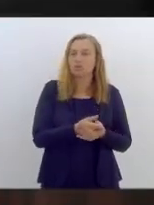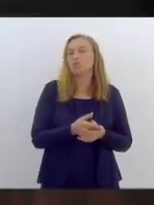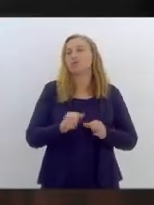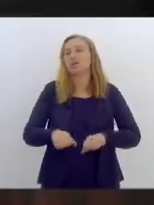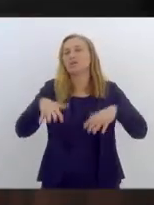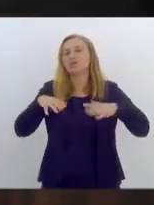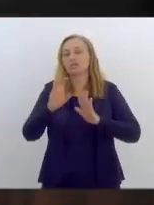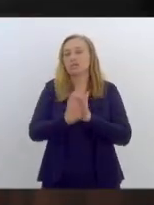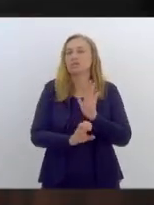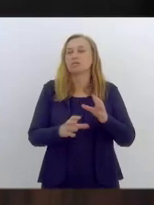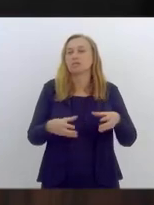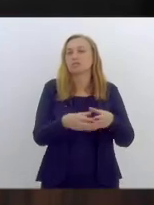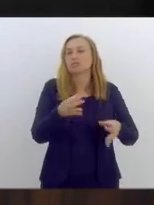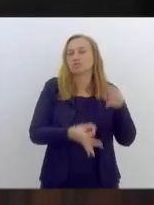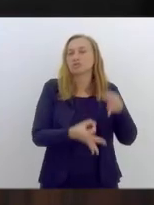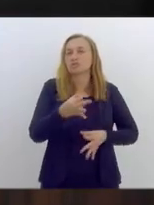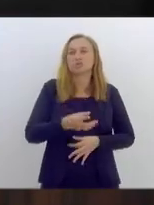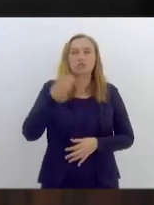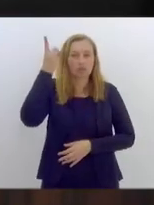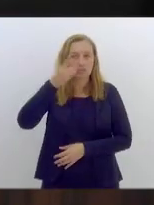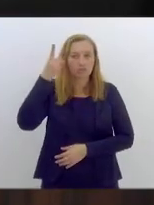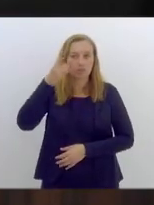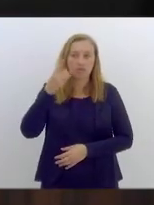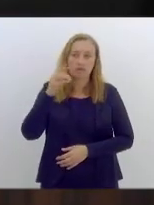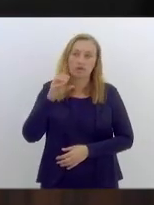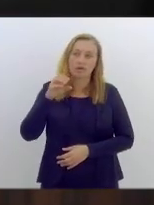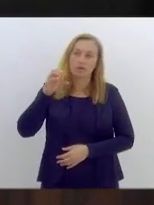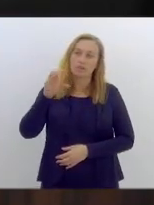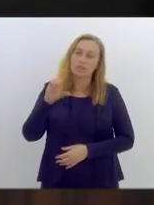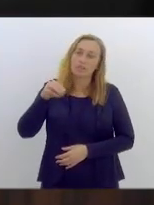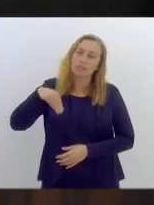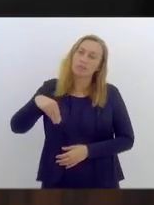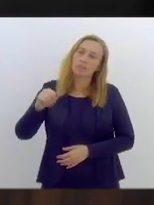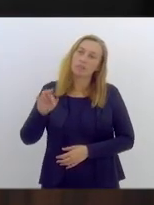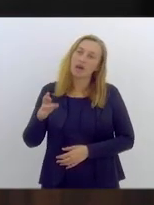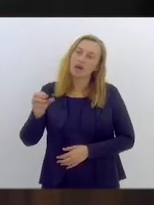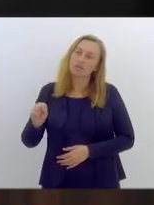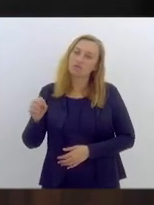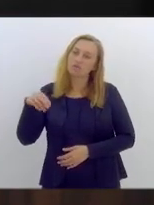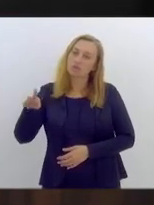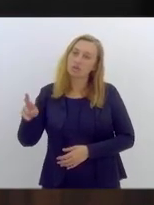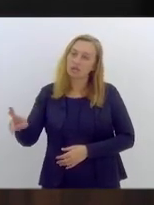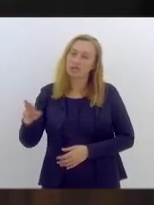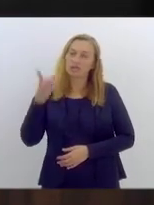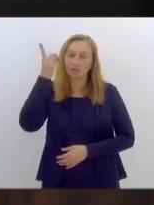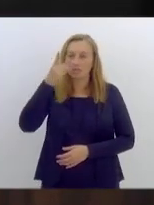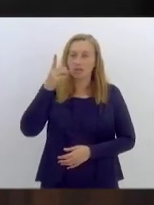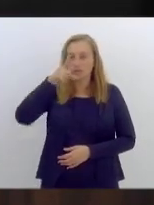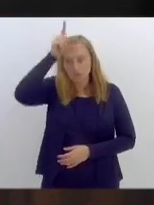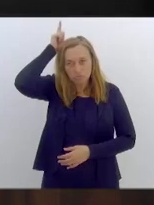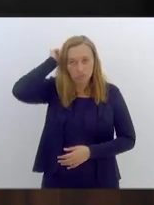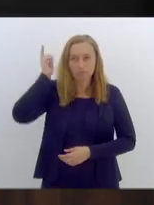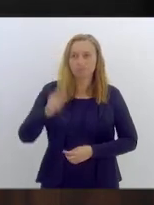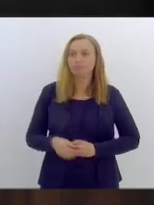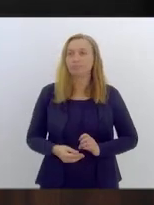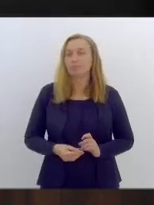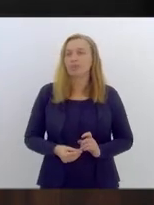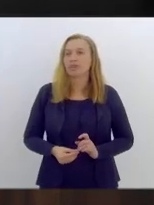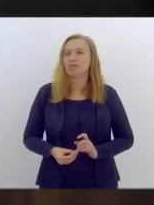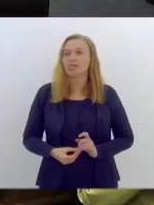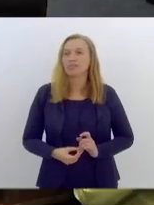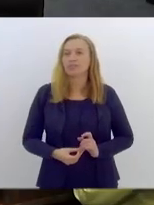Comissão de Constituição e Justiça, deputado Marcos Miller. Deputado Luiz Paulo.